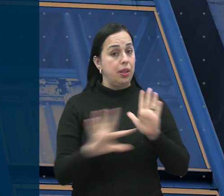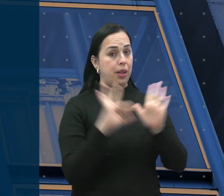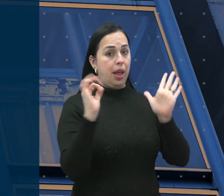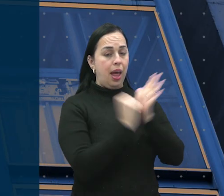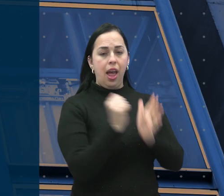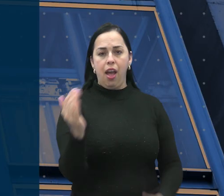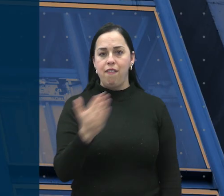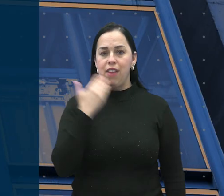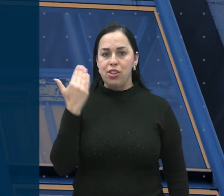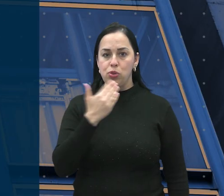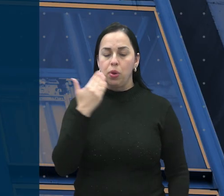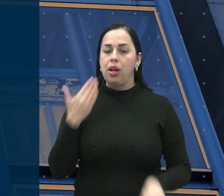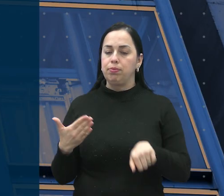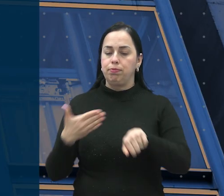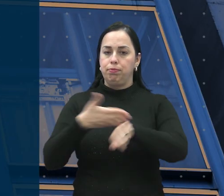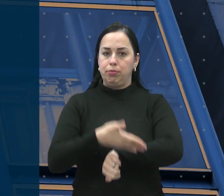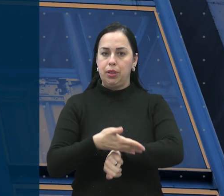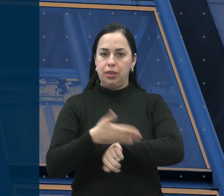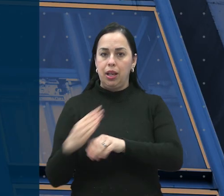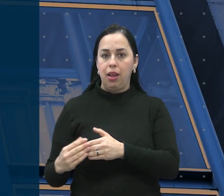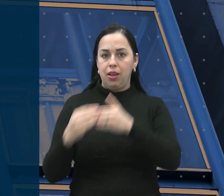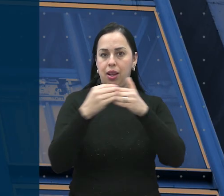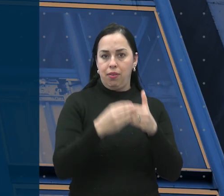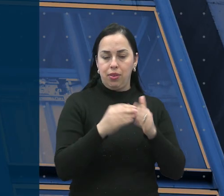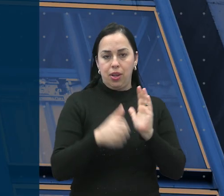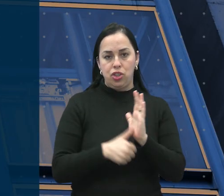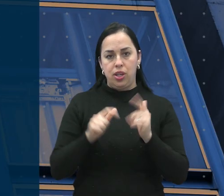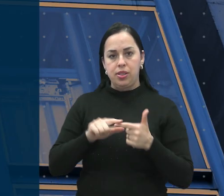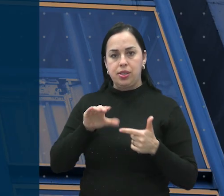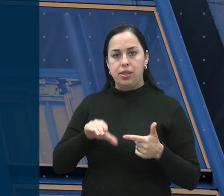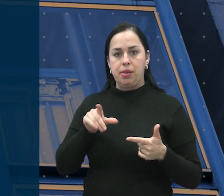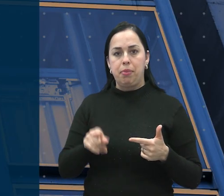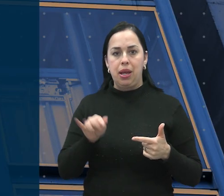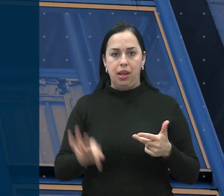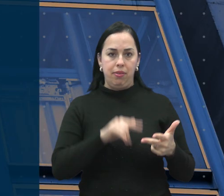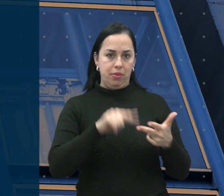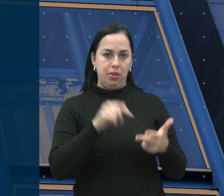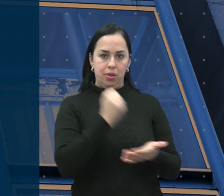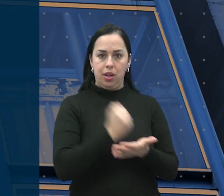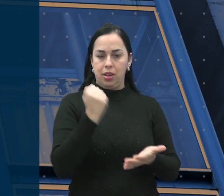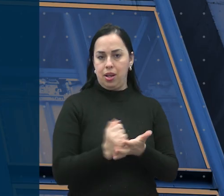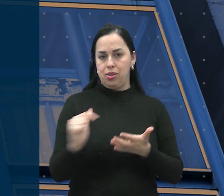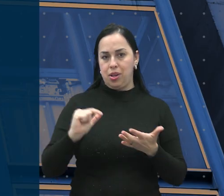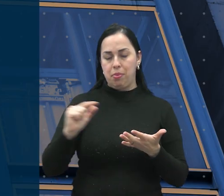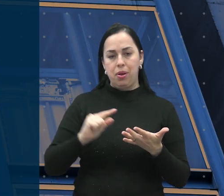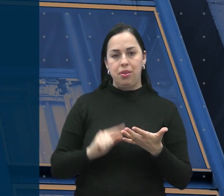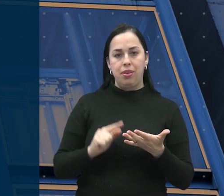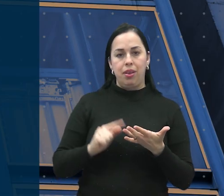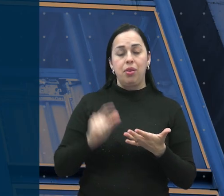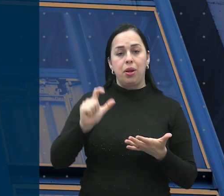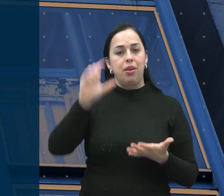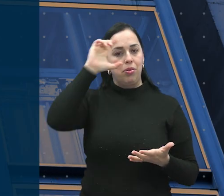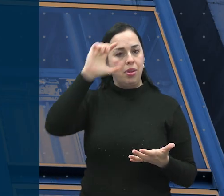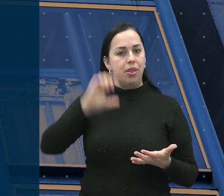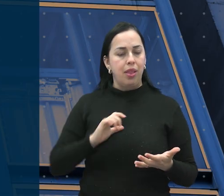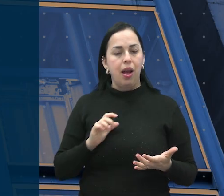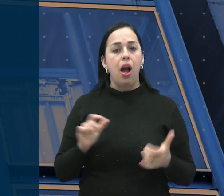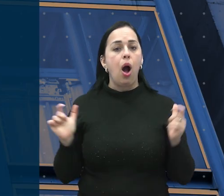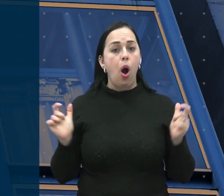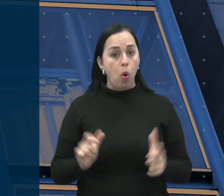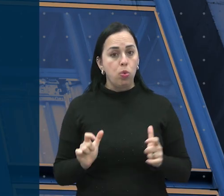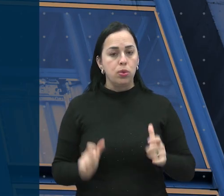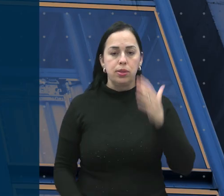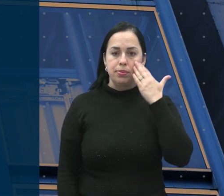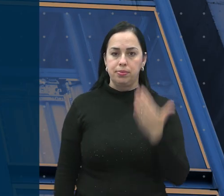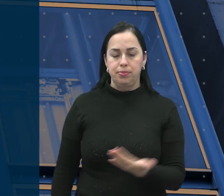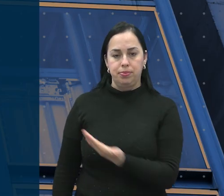se candidatar, é fácil. É só comparecer ao PAT levando RG, CPF, carteira de trabalho e o cartão cidadão. O PAT fica